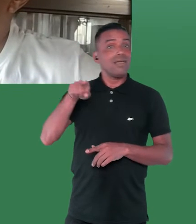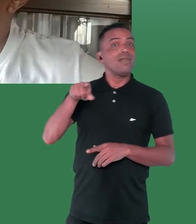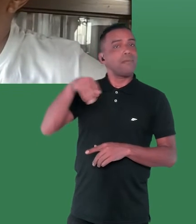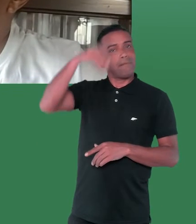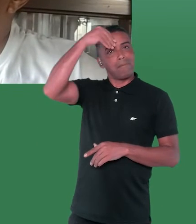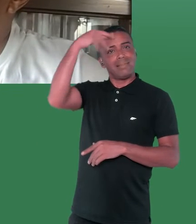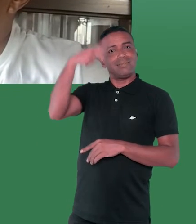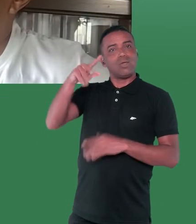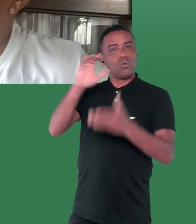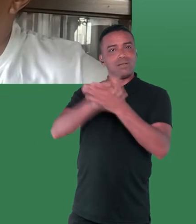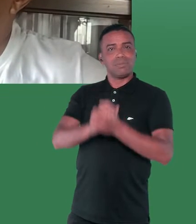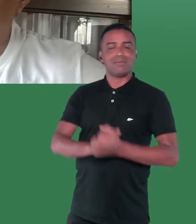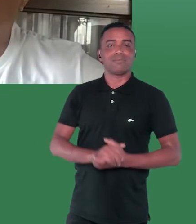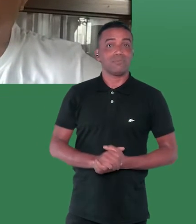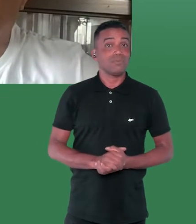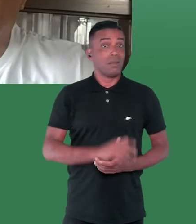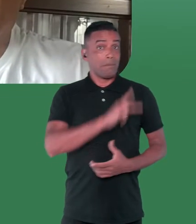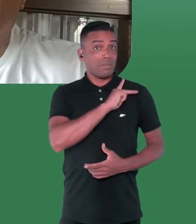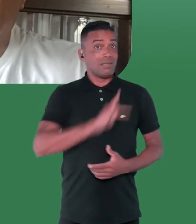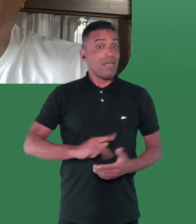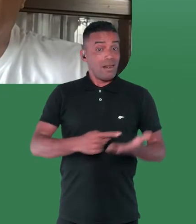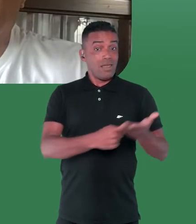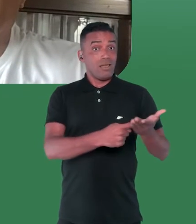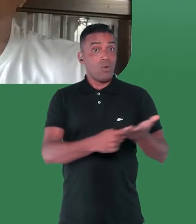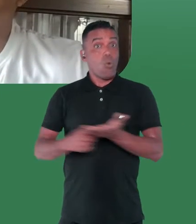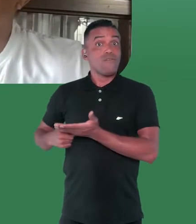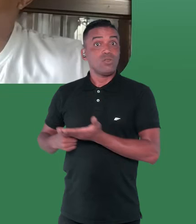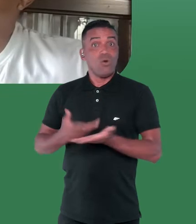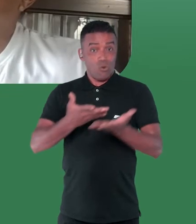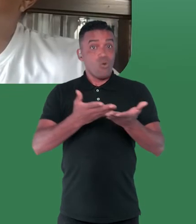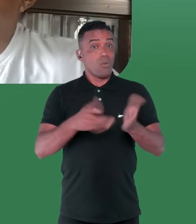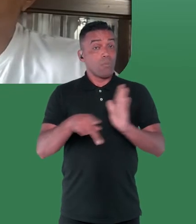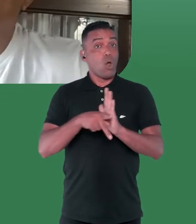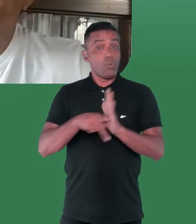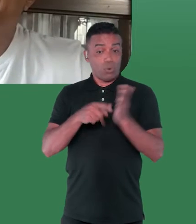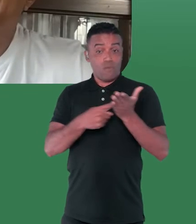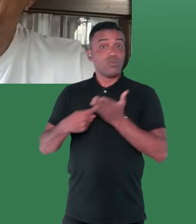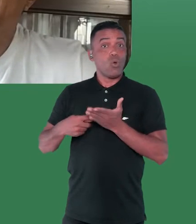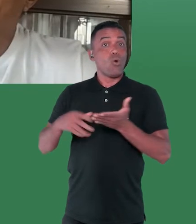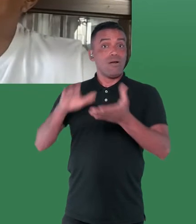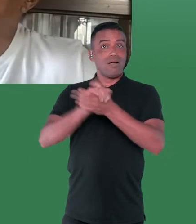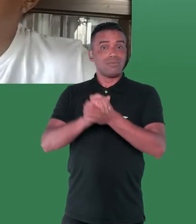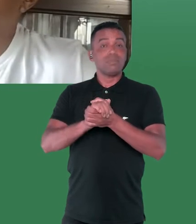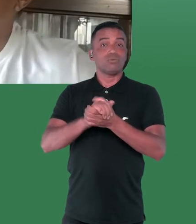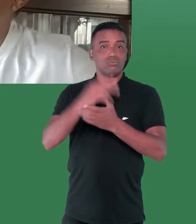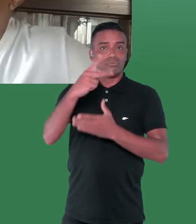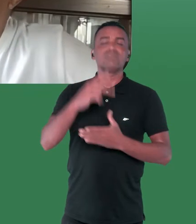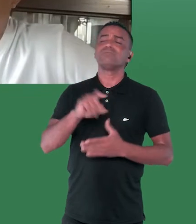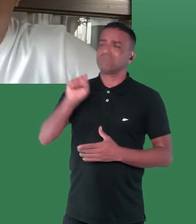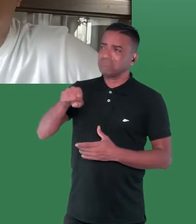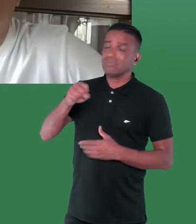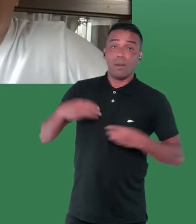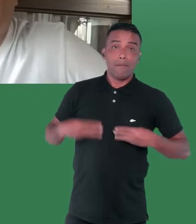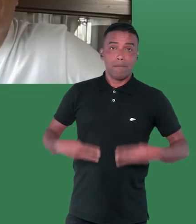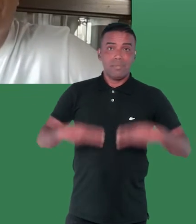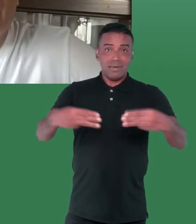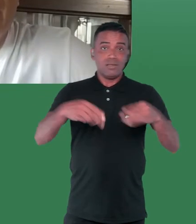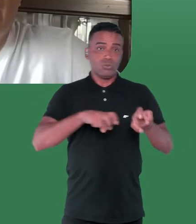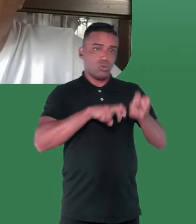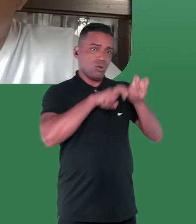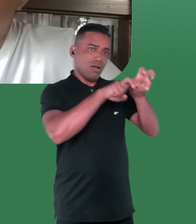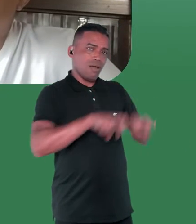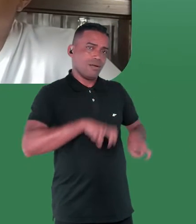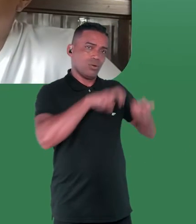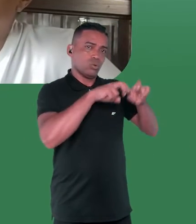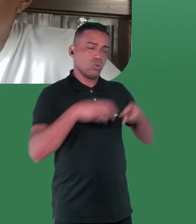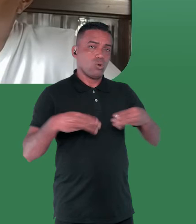padrinho. Ele se convidou, né, para ser padrinho. Ele se convidou. O ministro da Agricultura